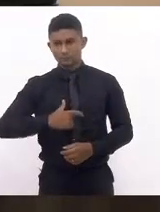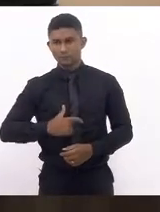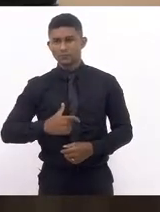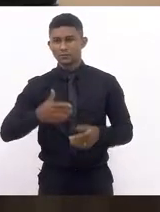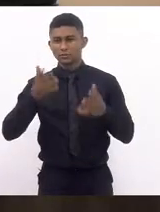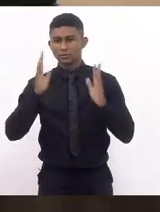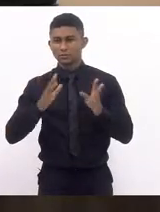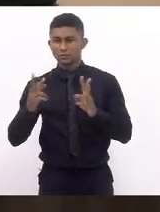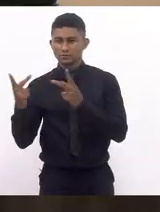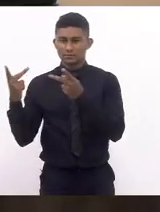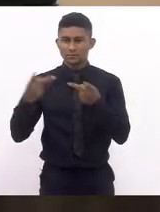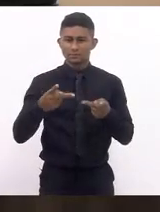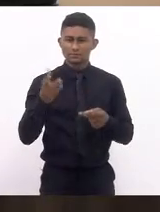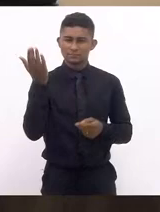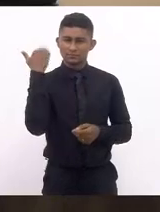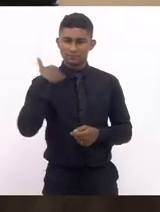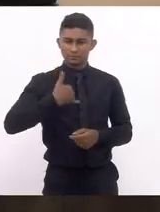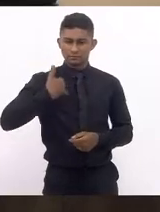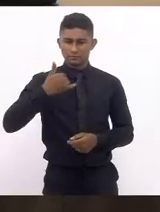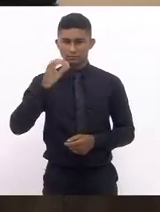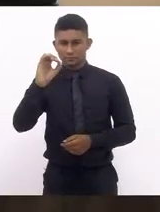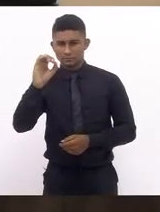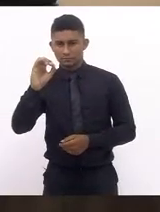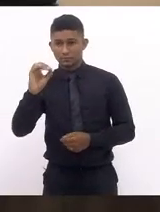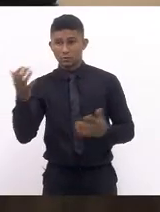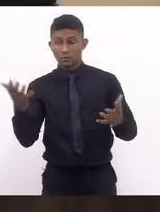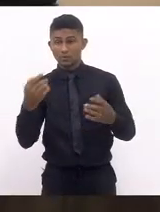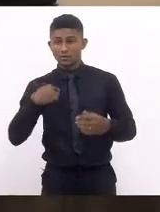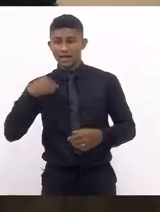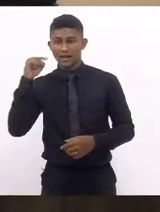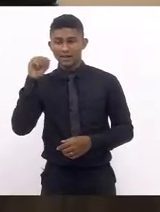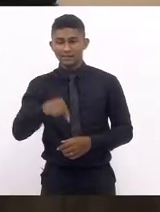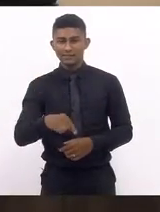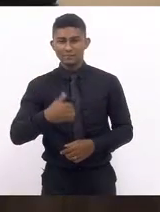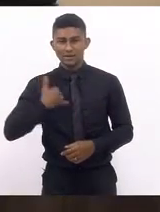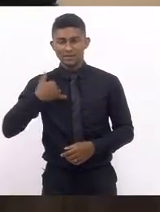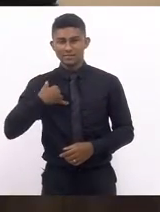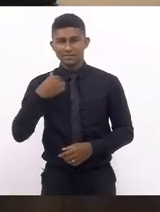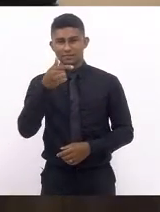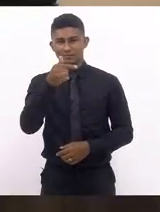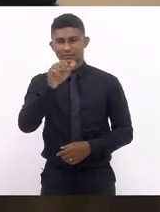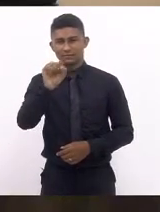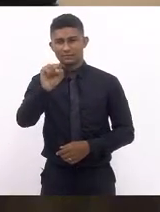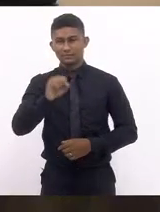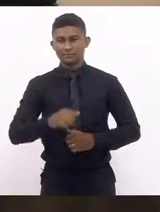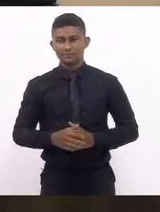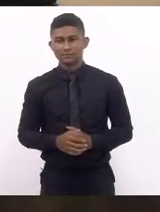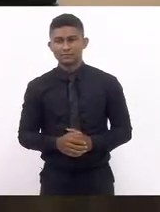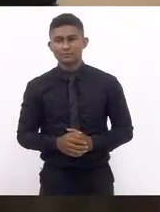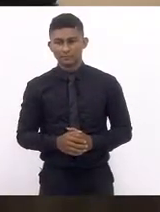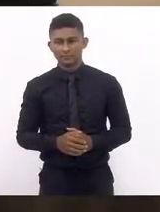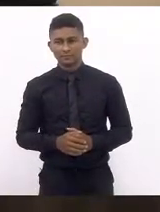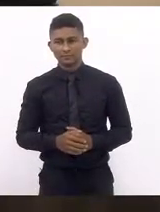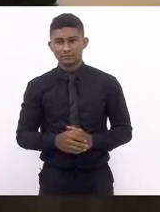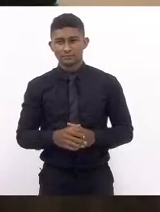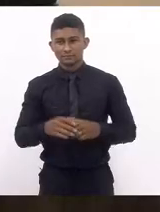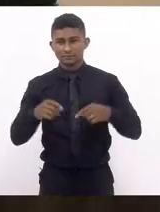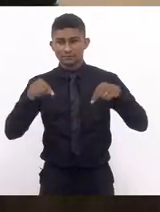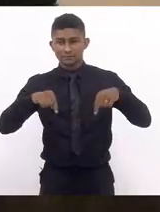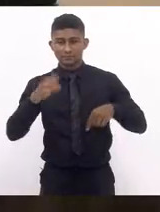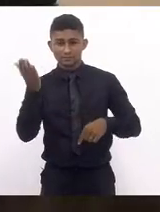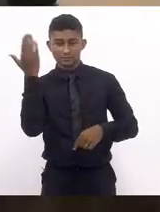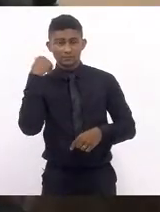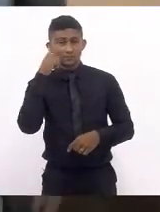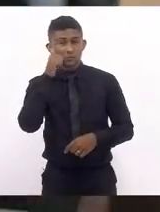visitou isso aqui que eu não tinha 10 anos de idade hoje eu tenho apenas 78 aninhos lá eu conheci essa Assembleia sem